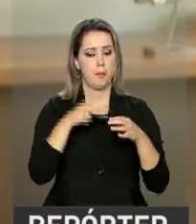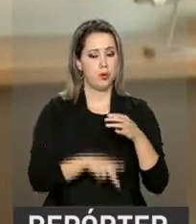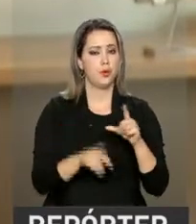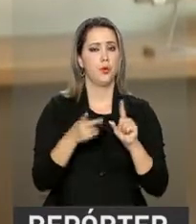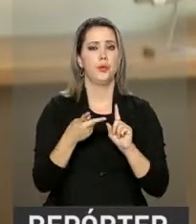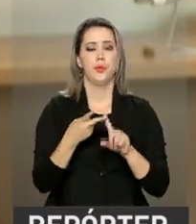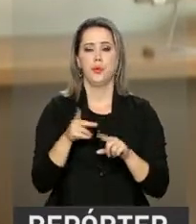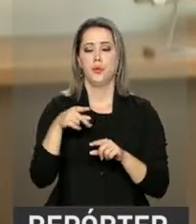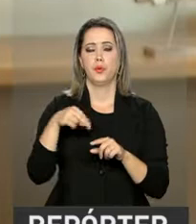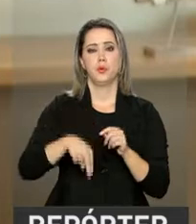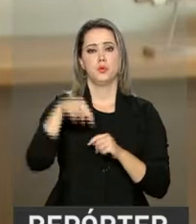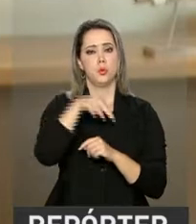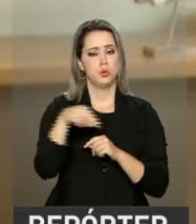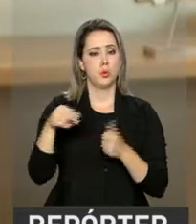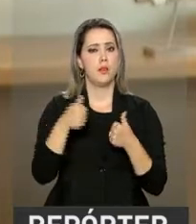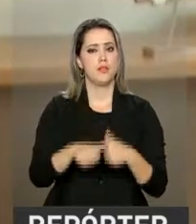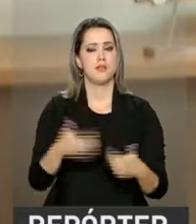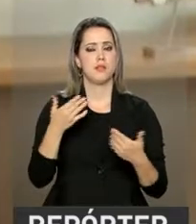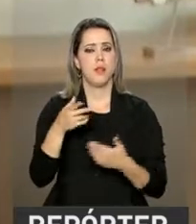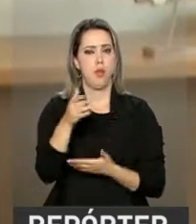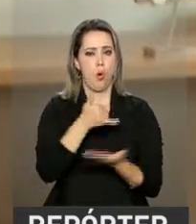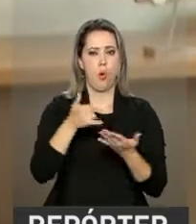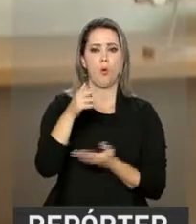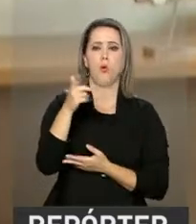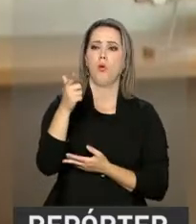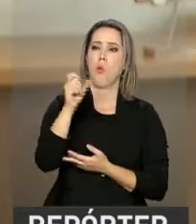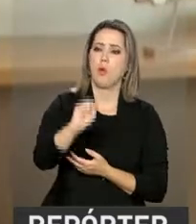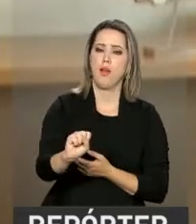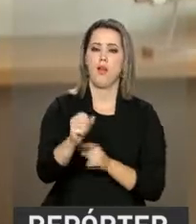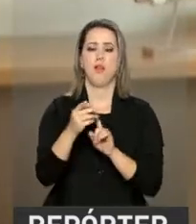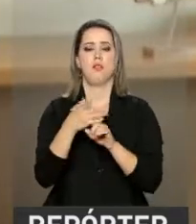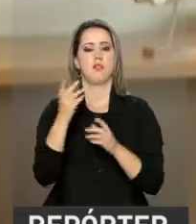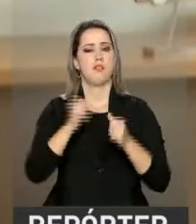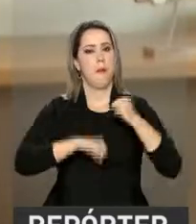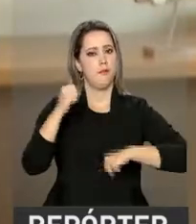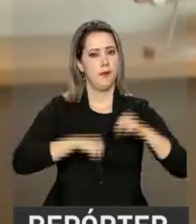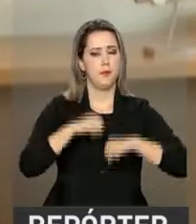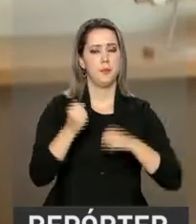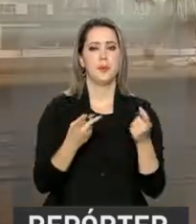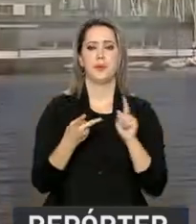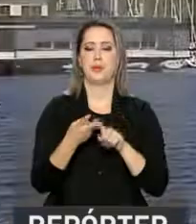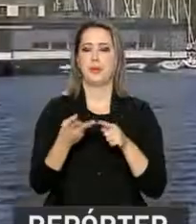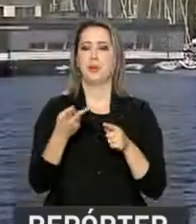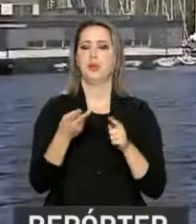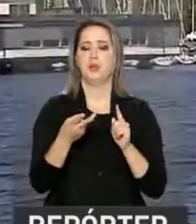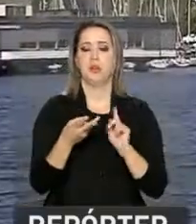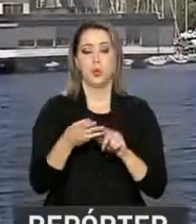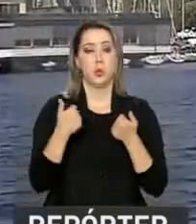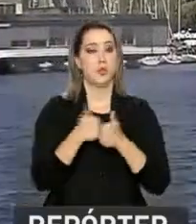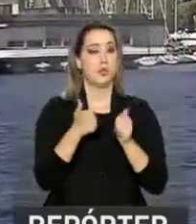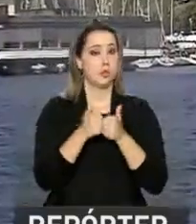onde a novela está presente nessa área de óleo e gás na produção de equipamentos para exploração de petróleo no